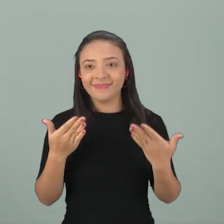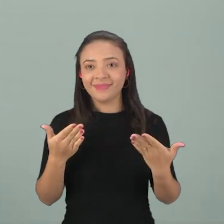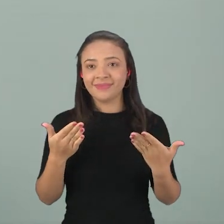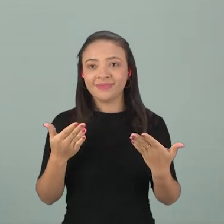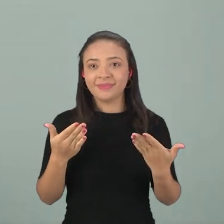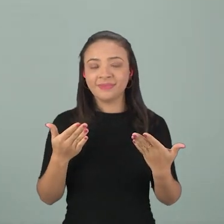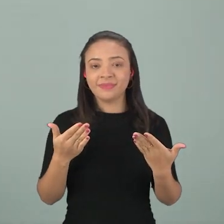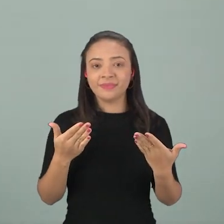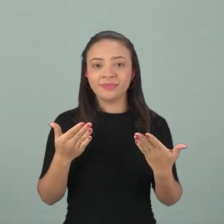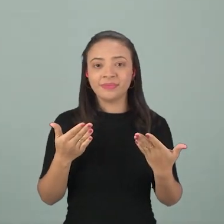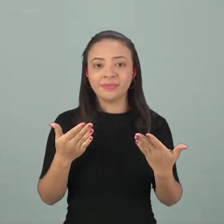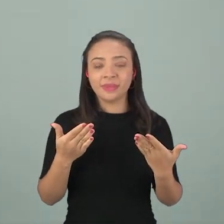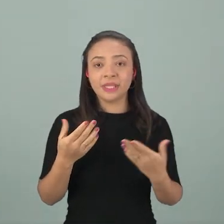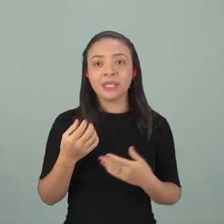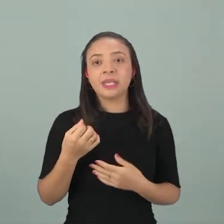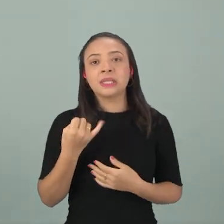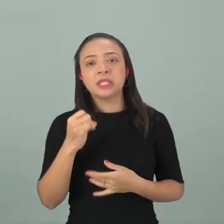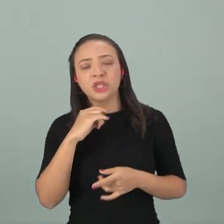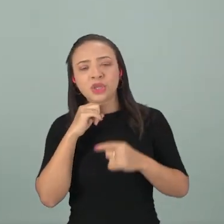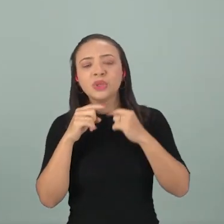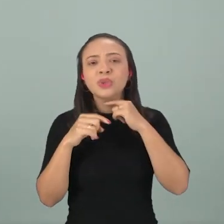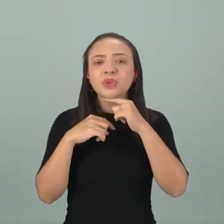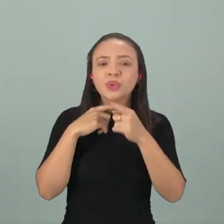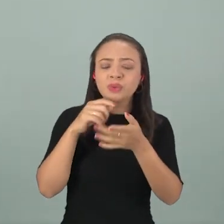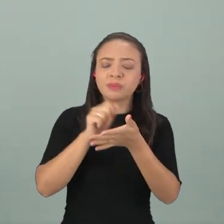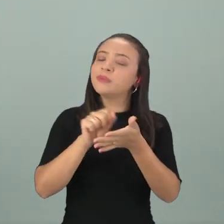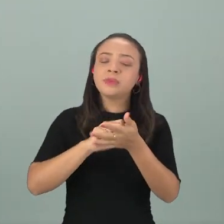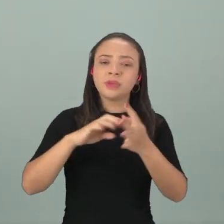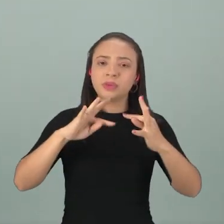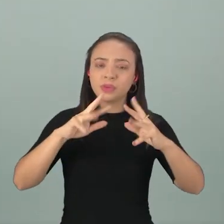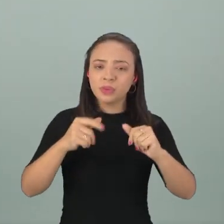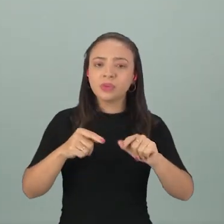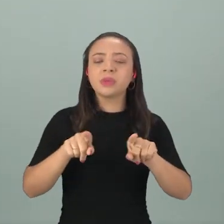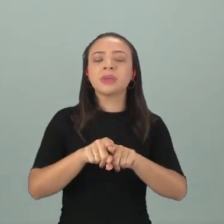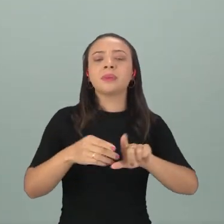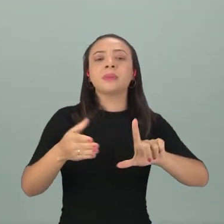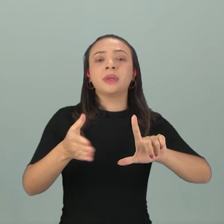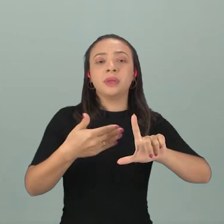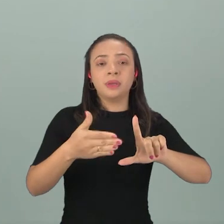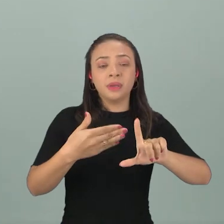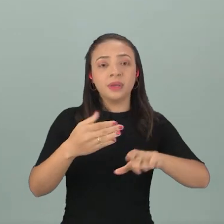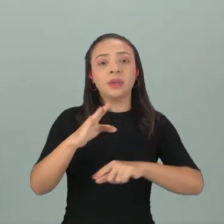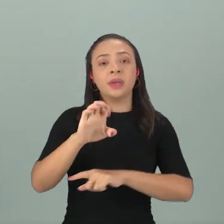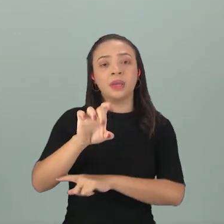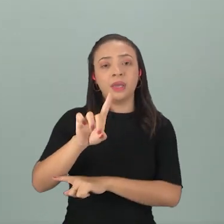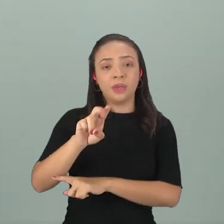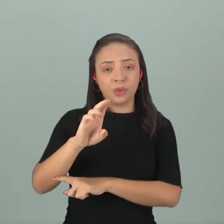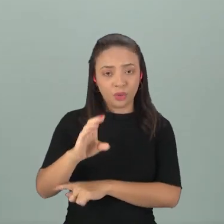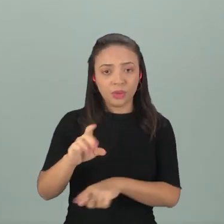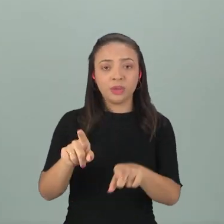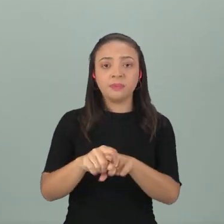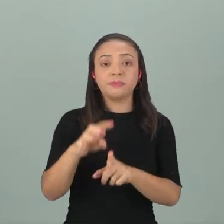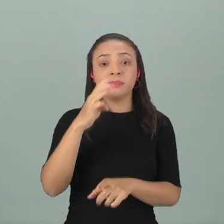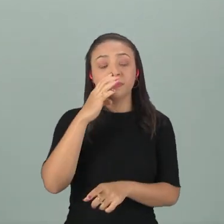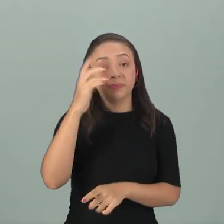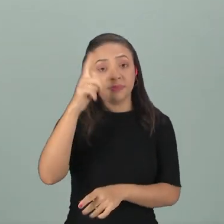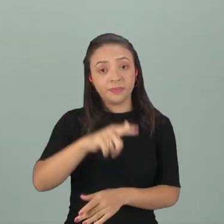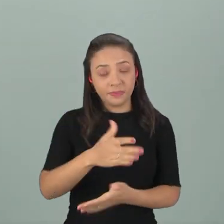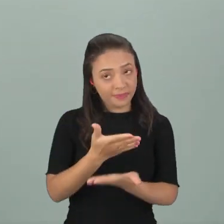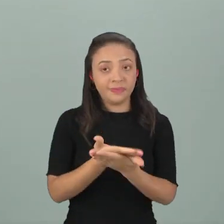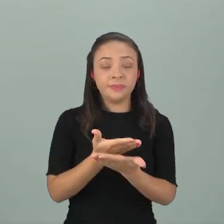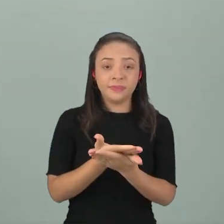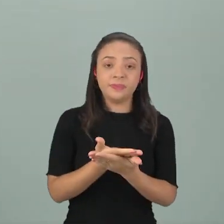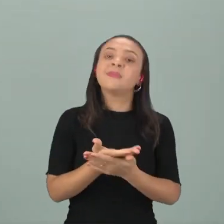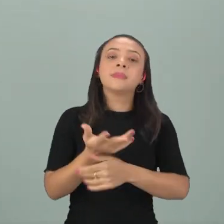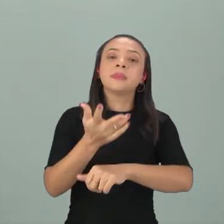no mais, para retirar dúvidas, façam as anotações, acessem o nosso portal, assistam novamente os vídeos para